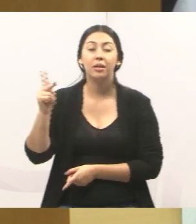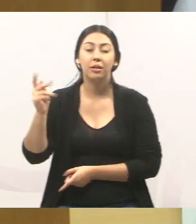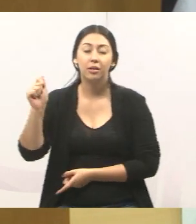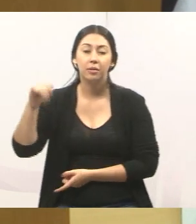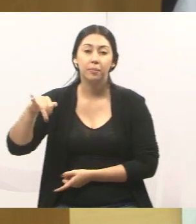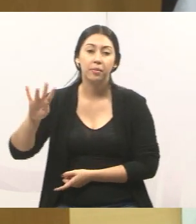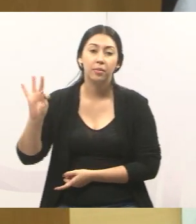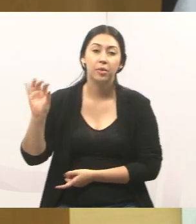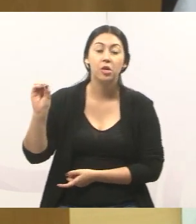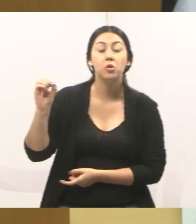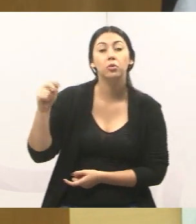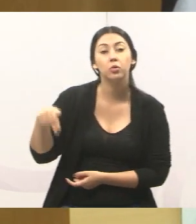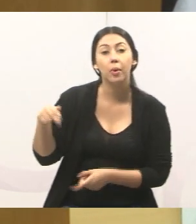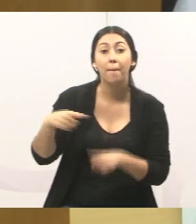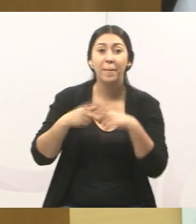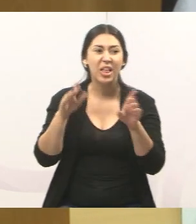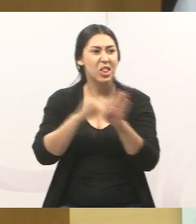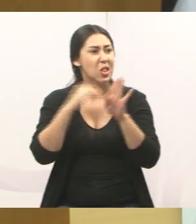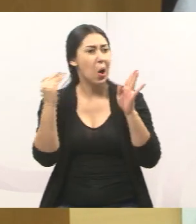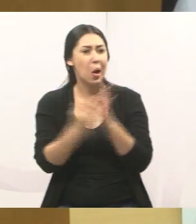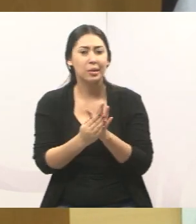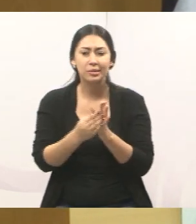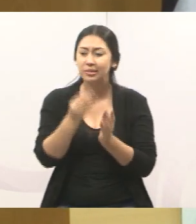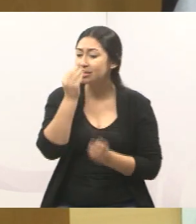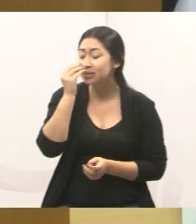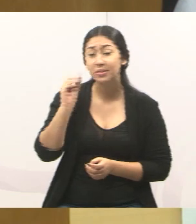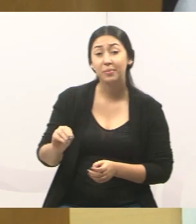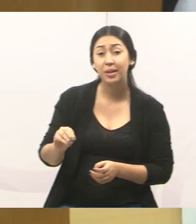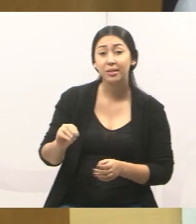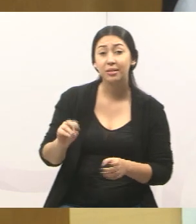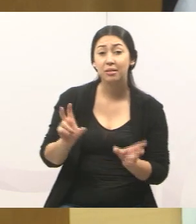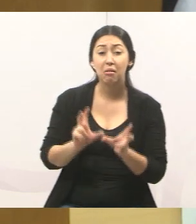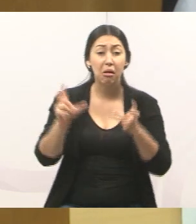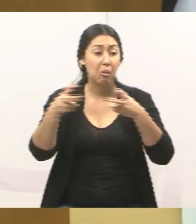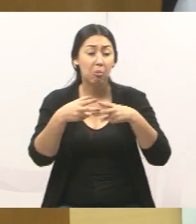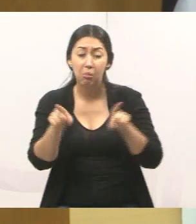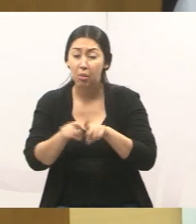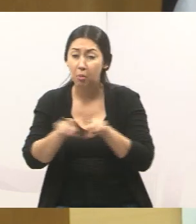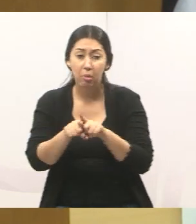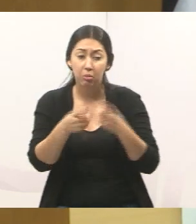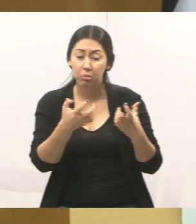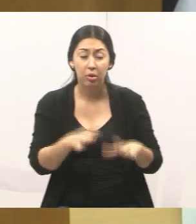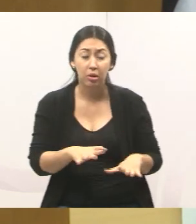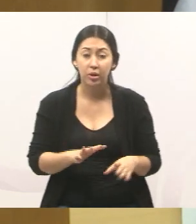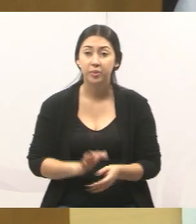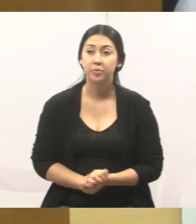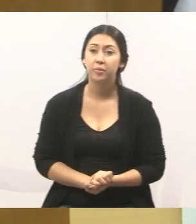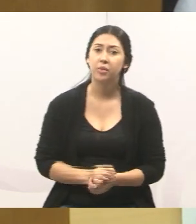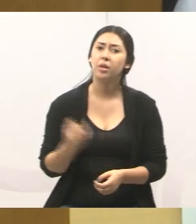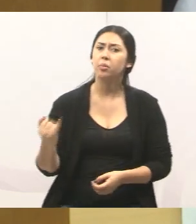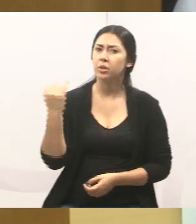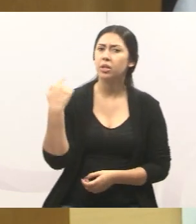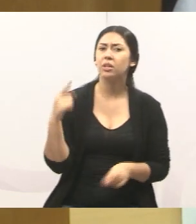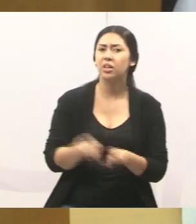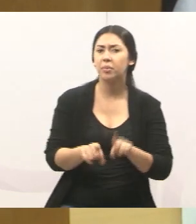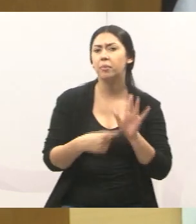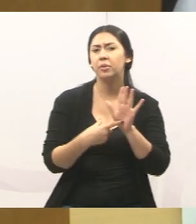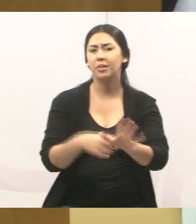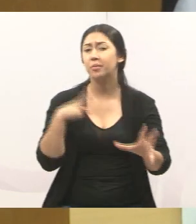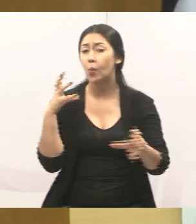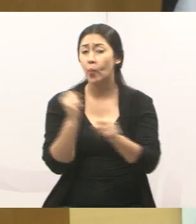tanto pelo Tribunal de Contas, bem como a Câmara Municipal de Jacareí. Importante ressaltar de forma resumida para a